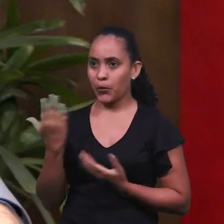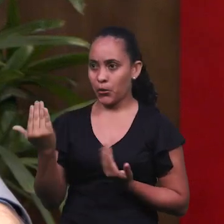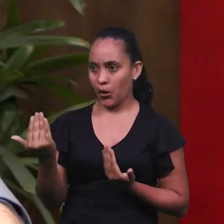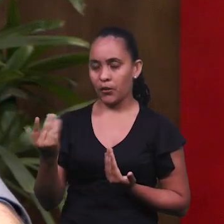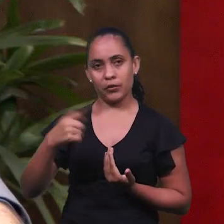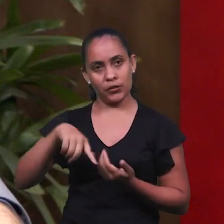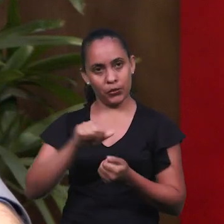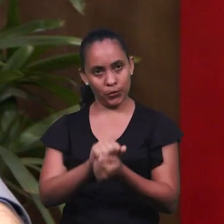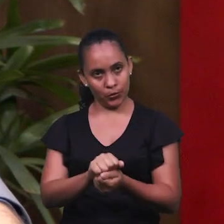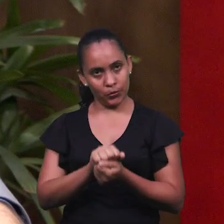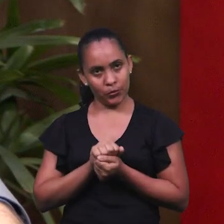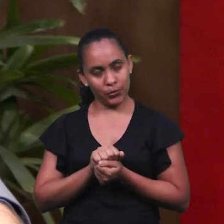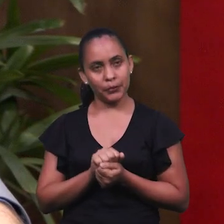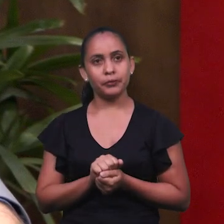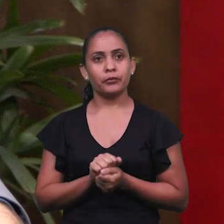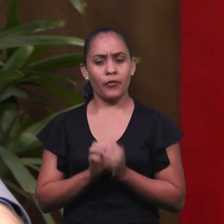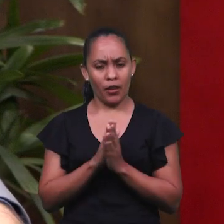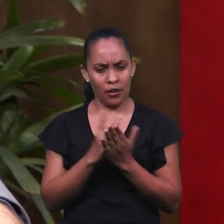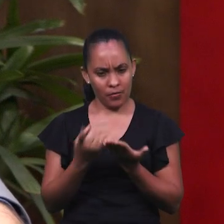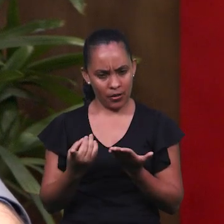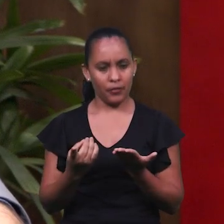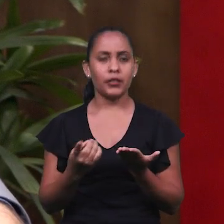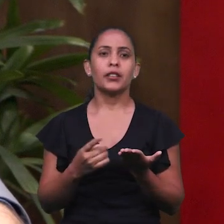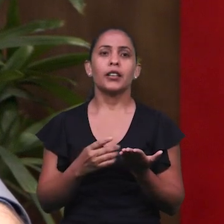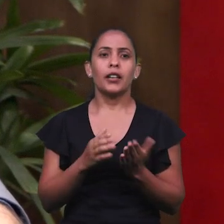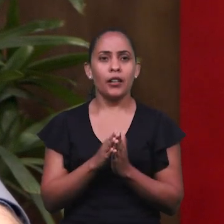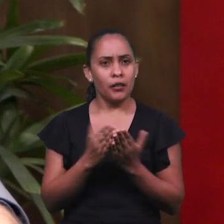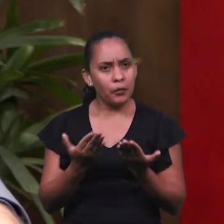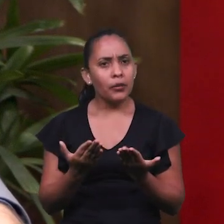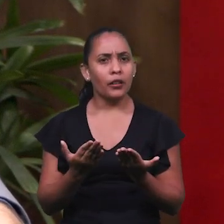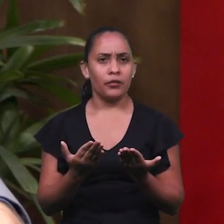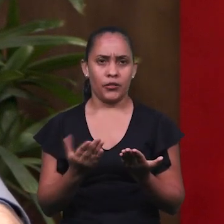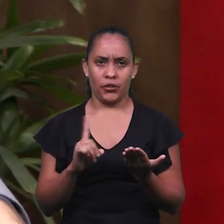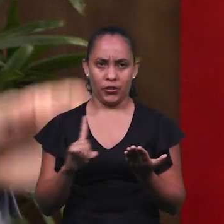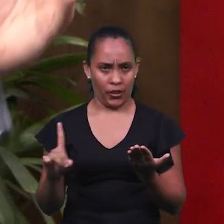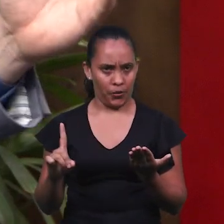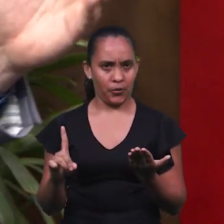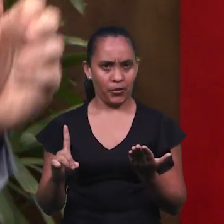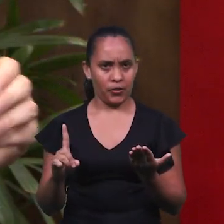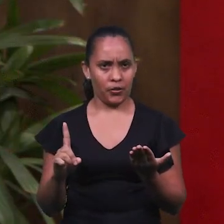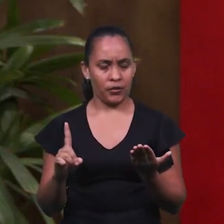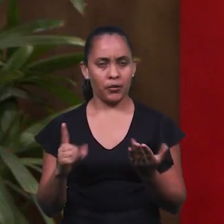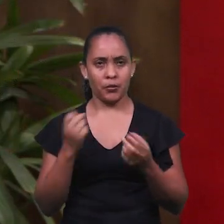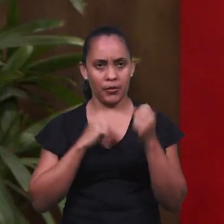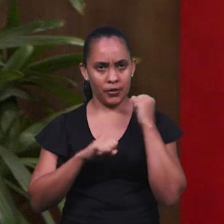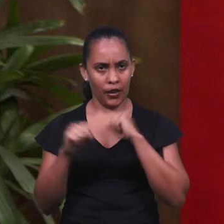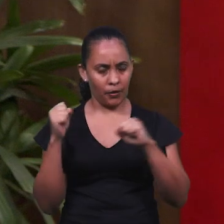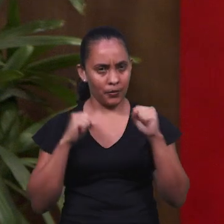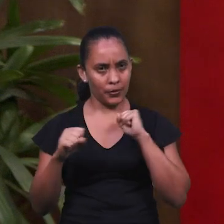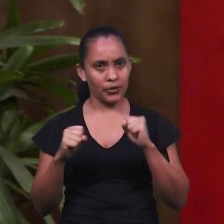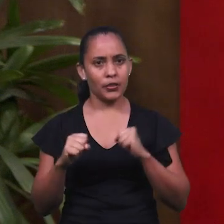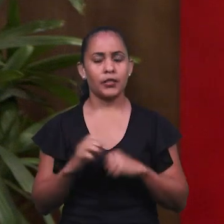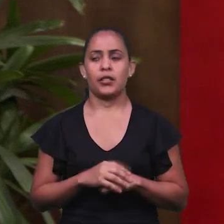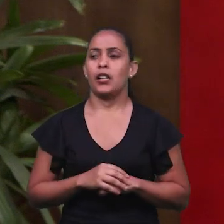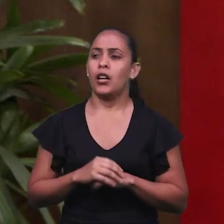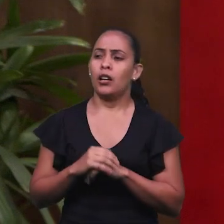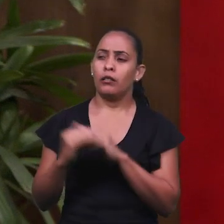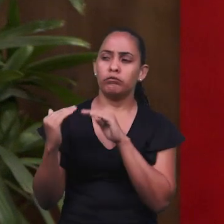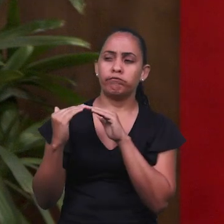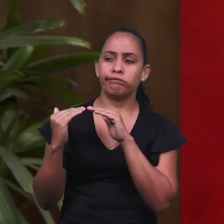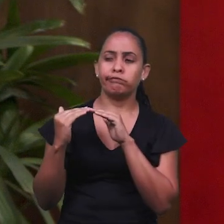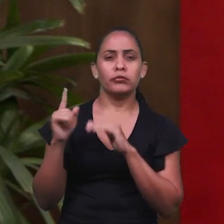que estão conosco abrirem o Salmo 73. Por quê? Porque a pergunta de Caio encaixa muito com esse